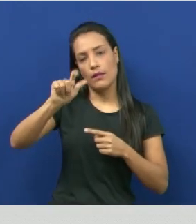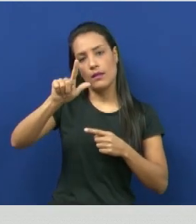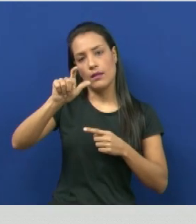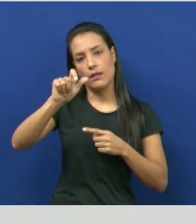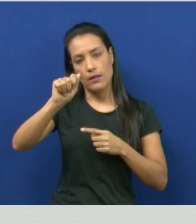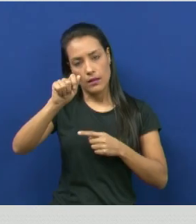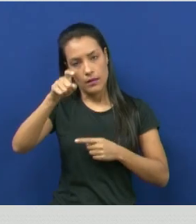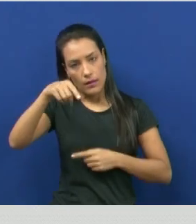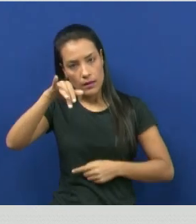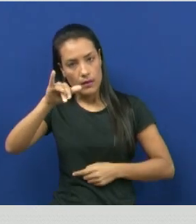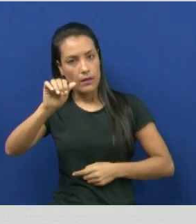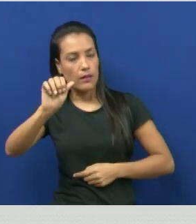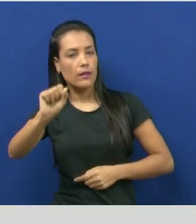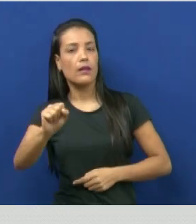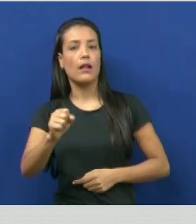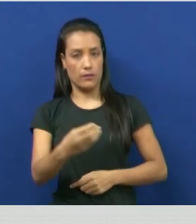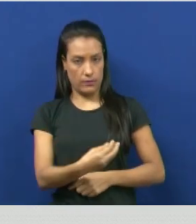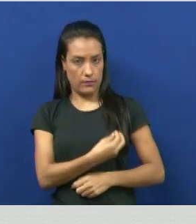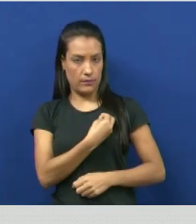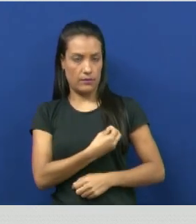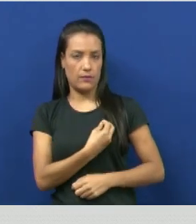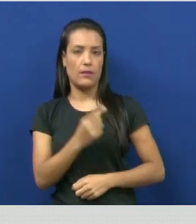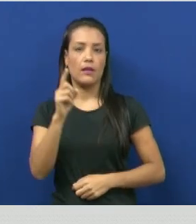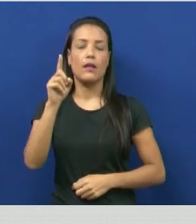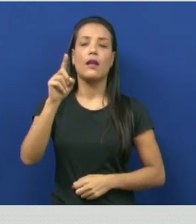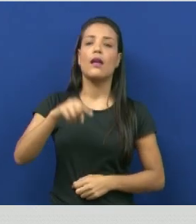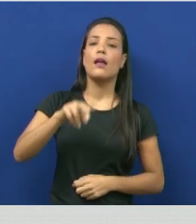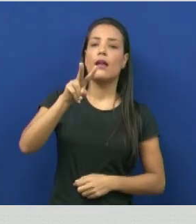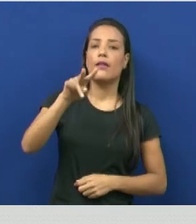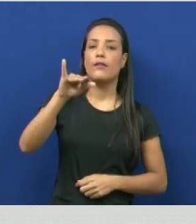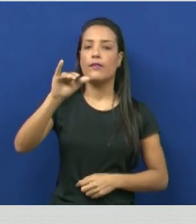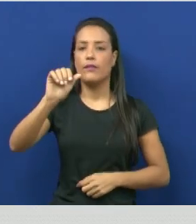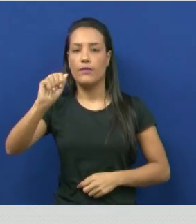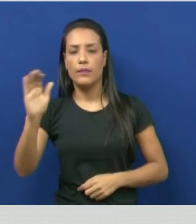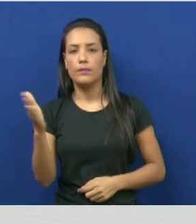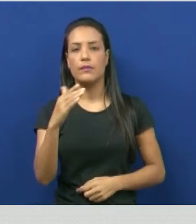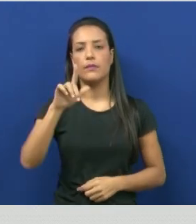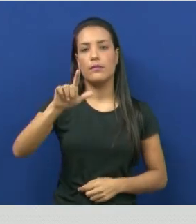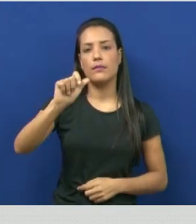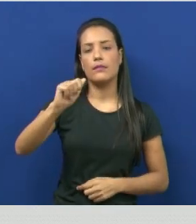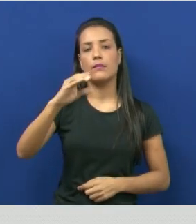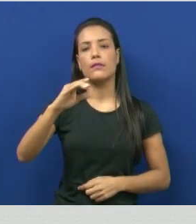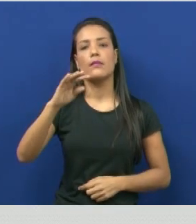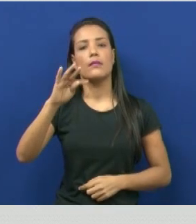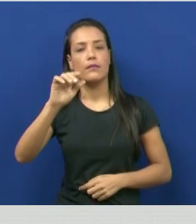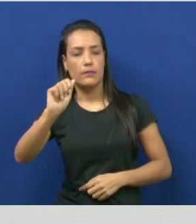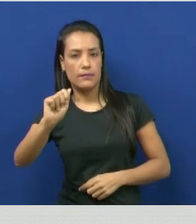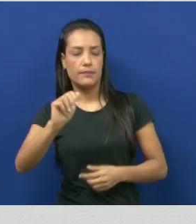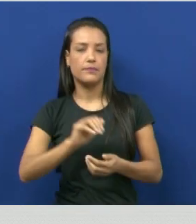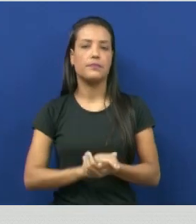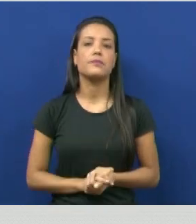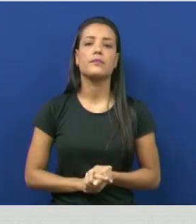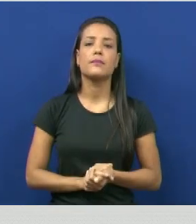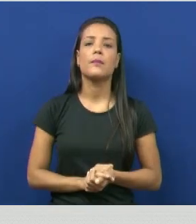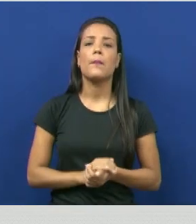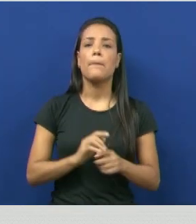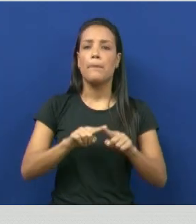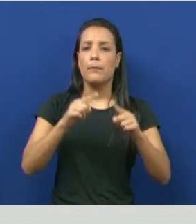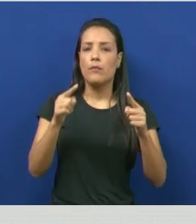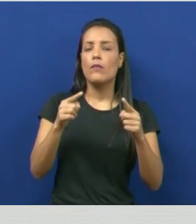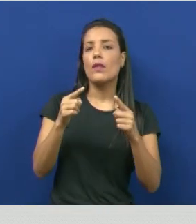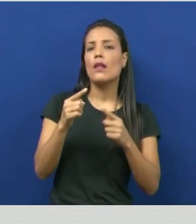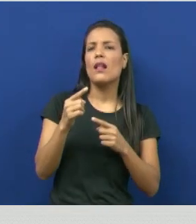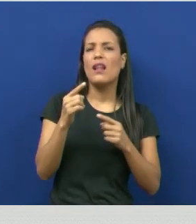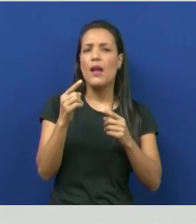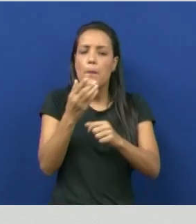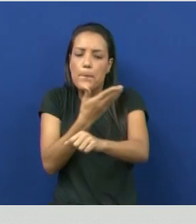Láctea. Ela recebe esse nome devido ao seu formato e devido ao seu formato esbranquiçado.